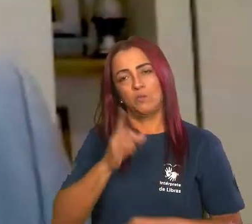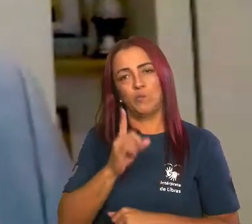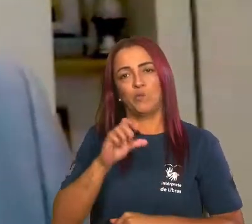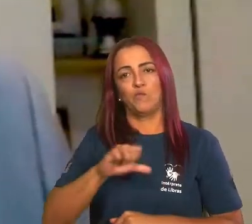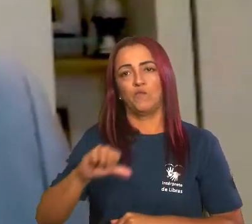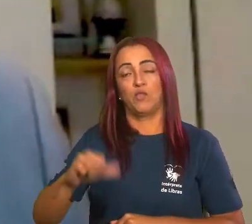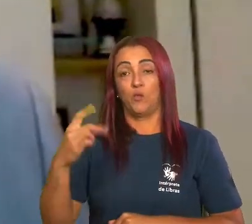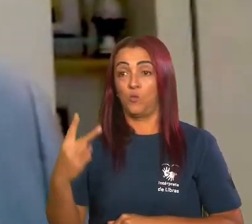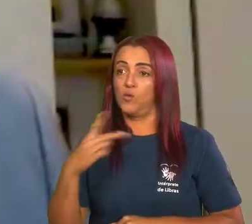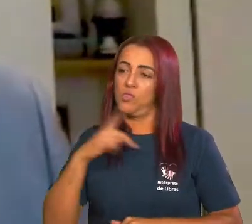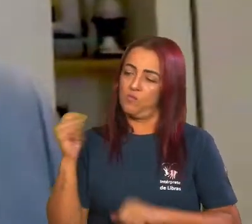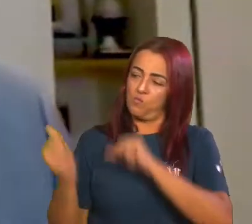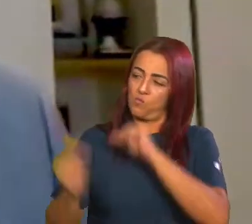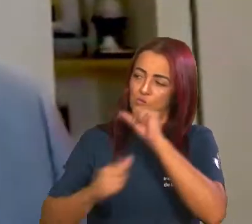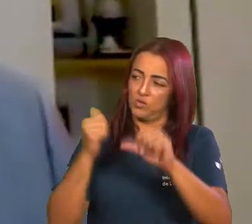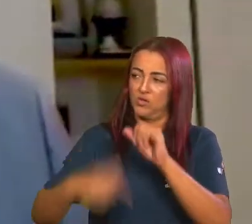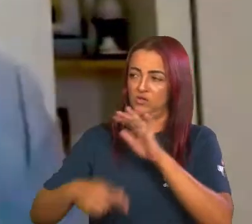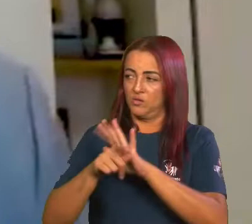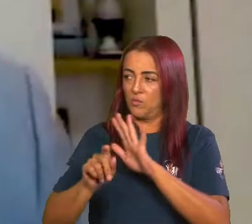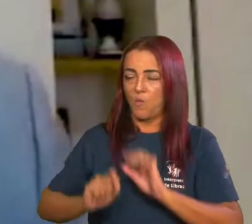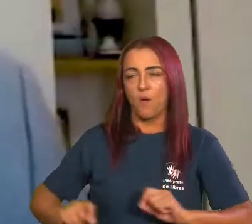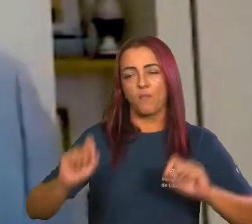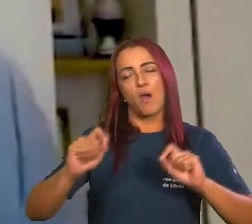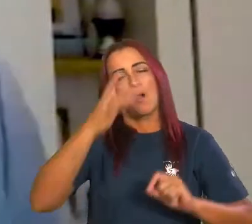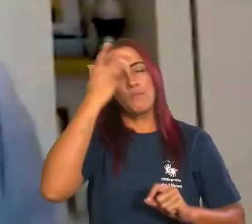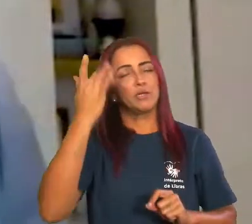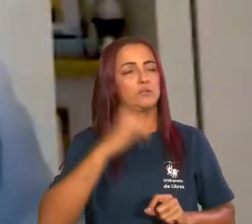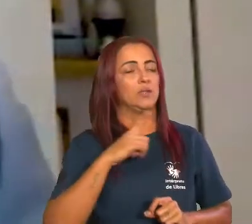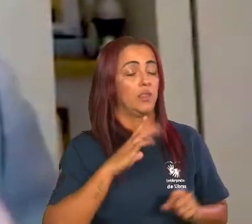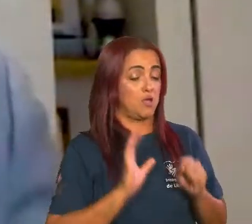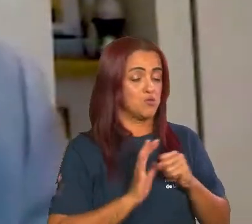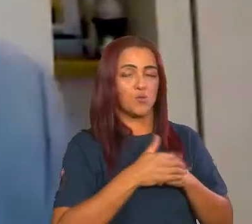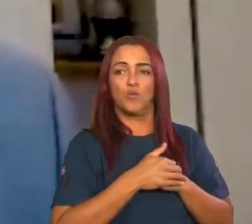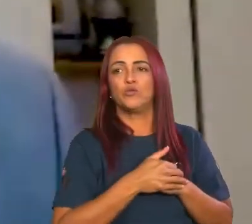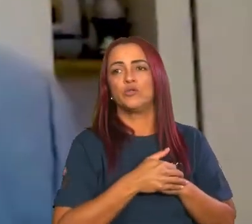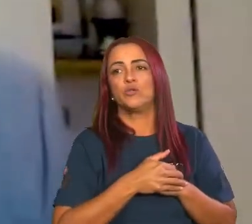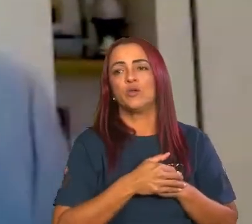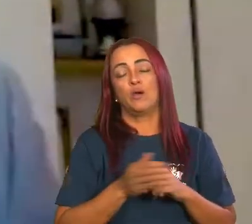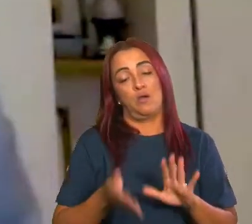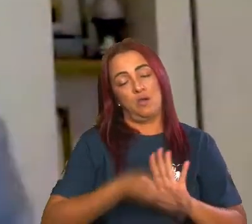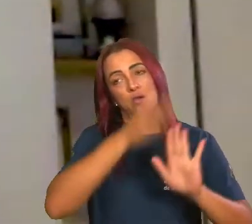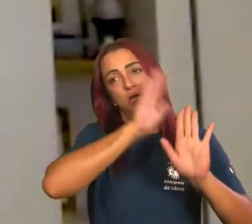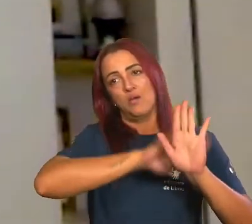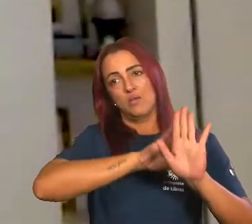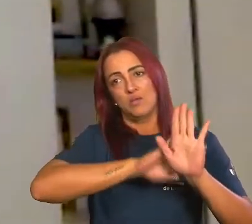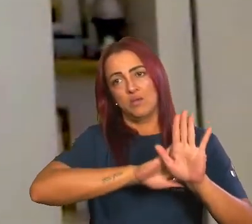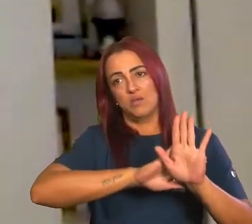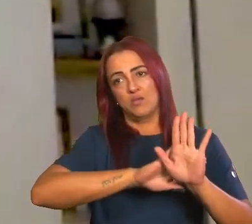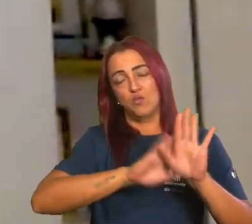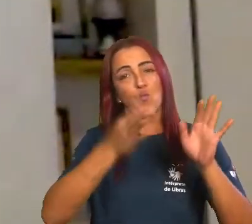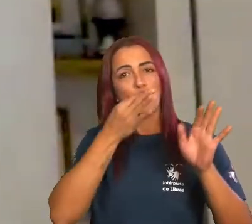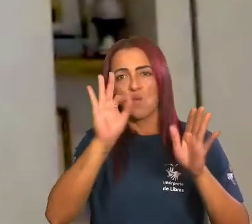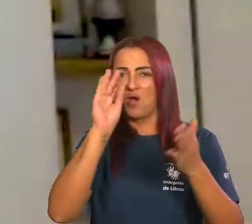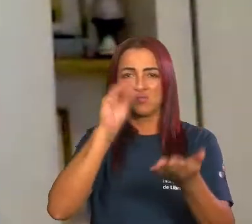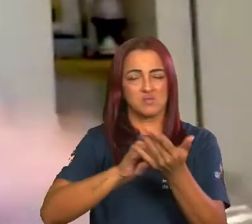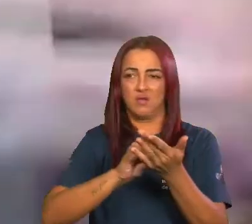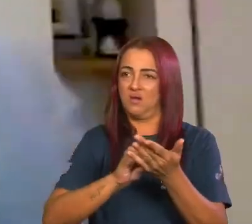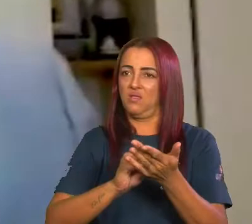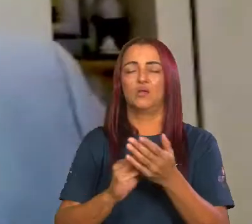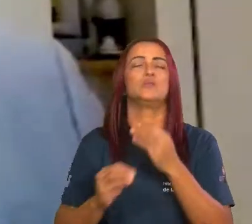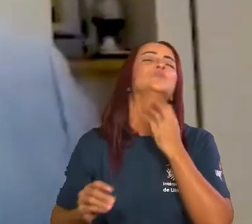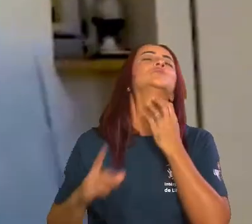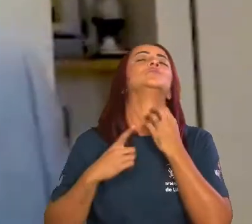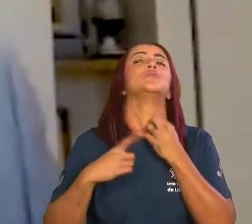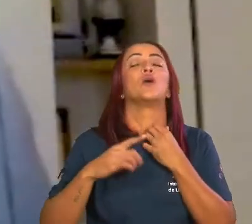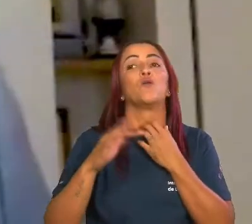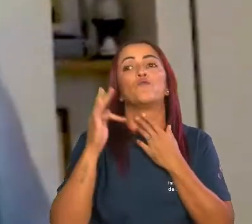foi a mudança da sua personalidade. Então, a pessoa estava escondida atrás de uma incerteza do que o futuro, por